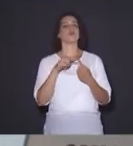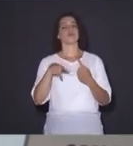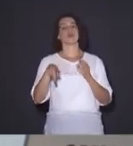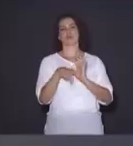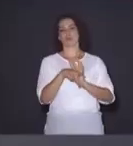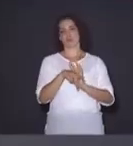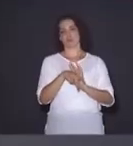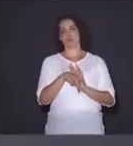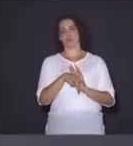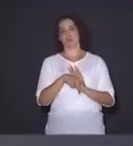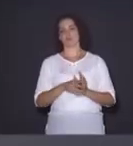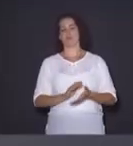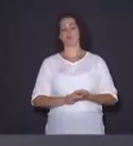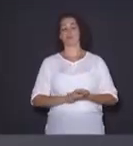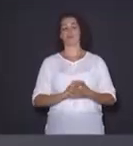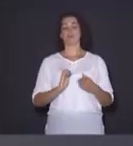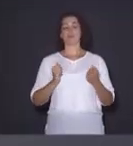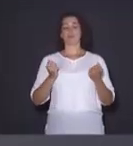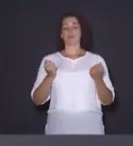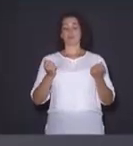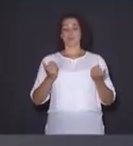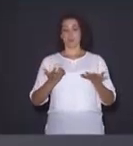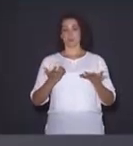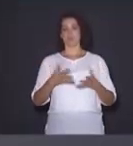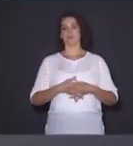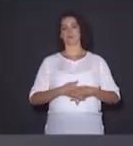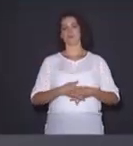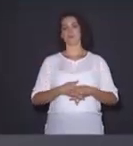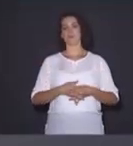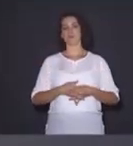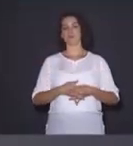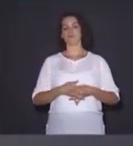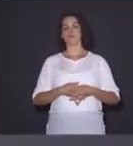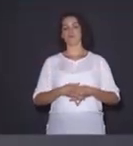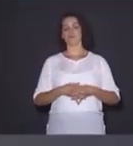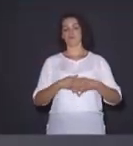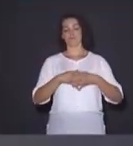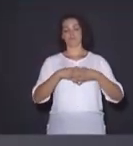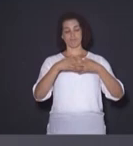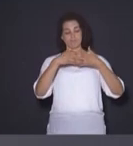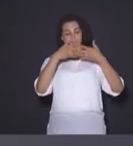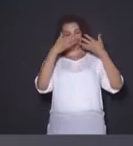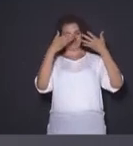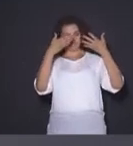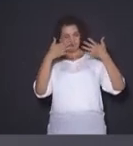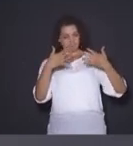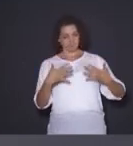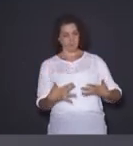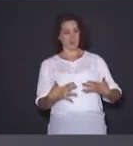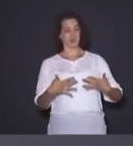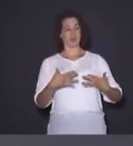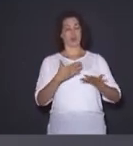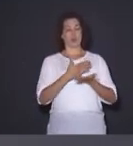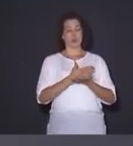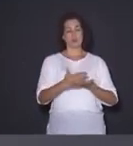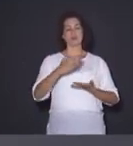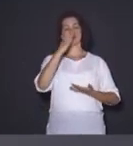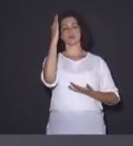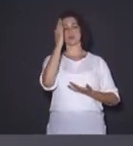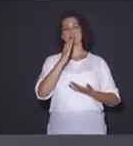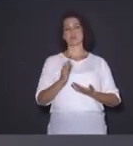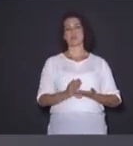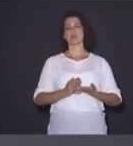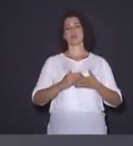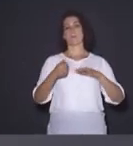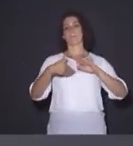feito né é tão bom é nesse bojo nasci no brasil é um projeto bastante